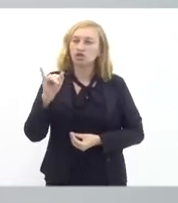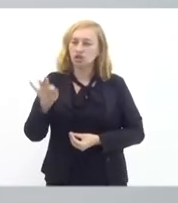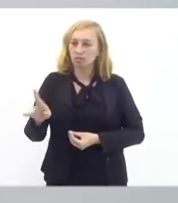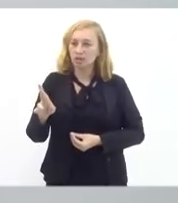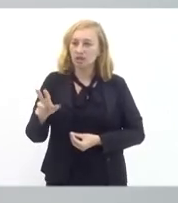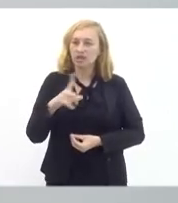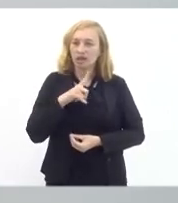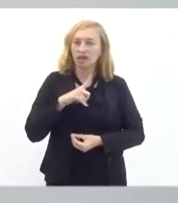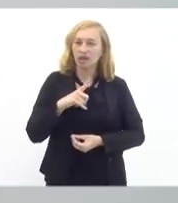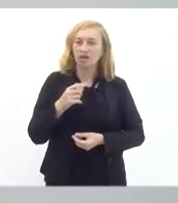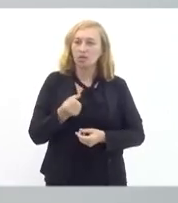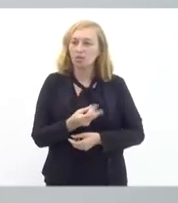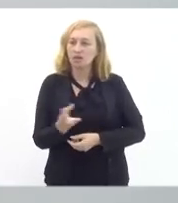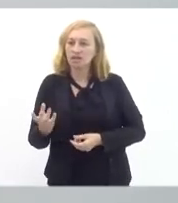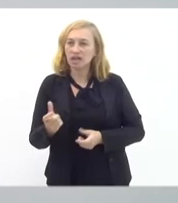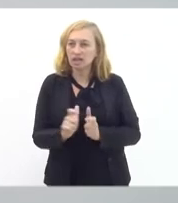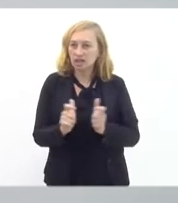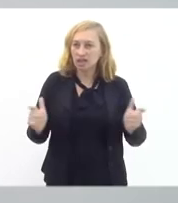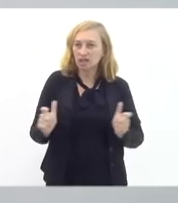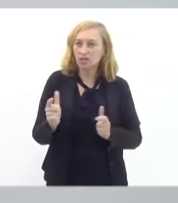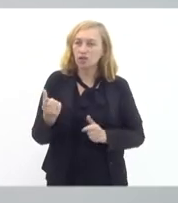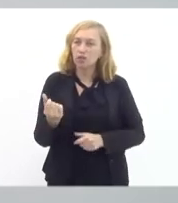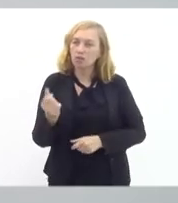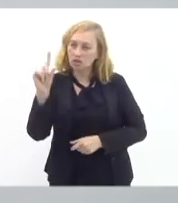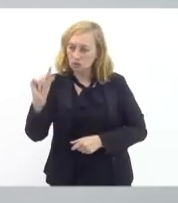grande, o preço baixa